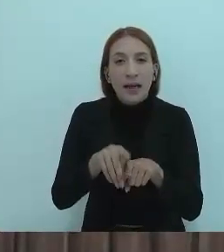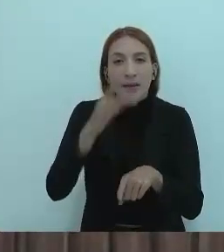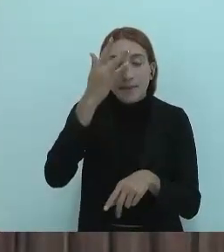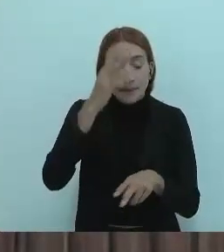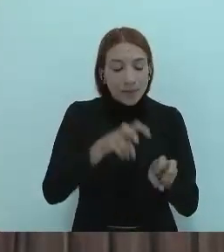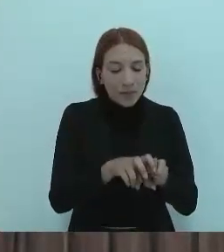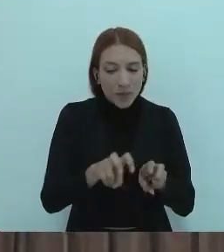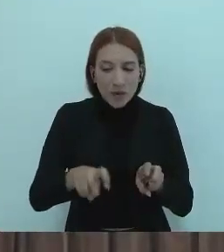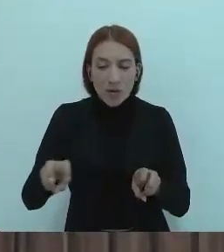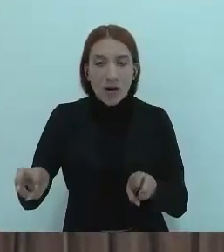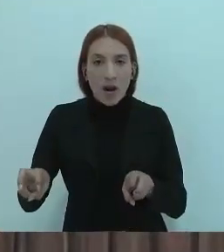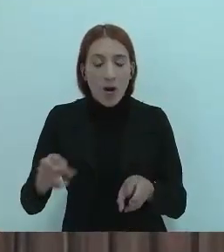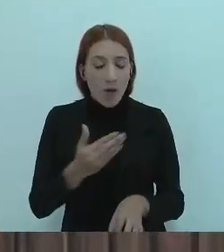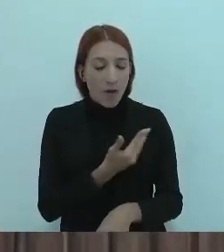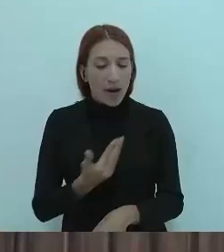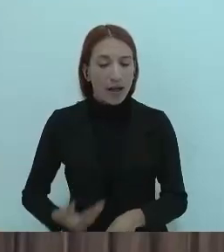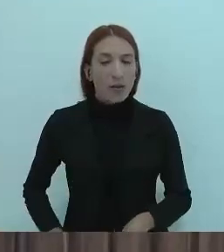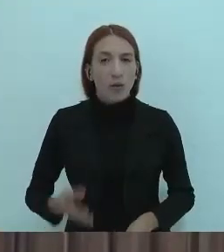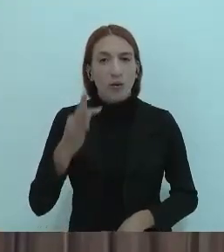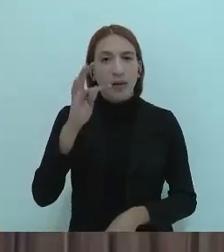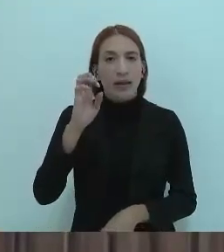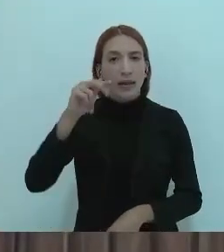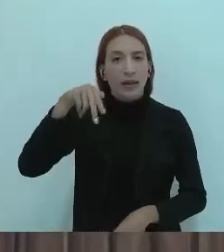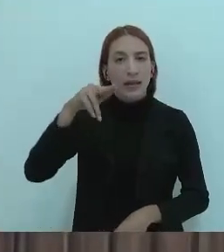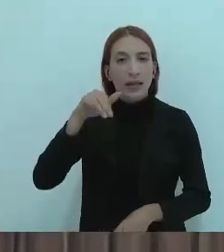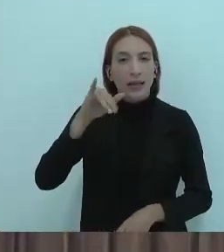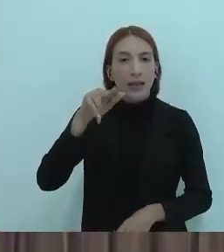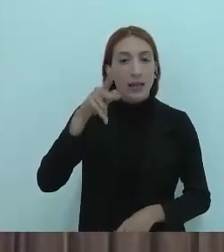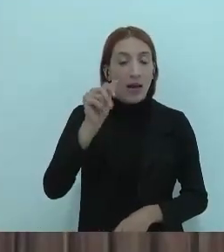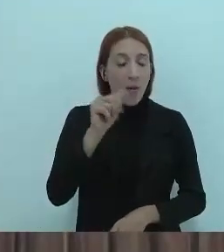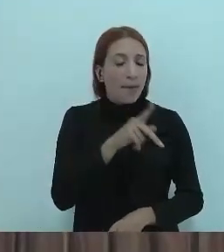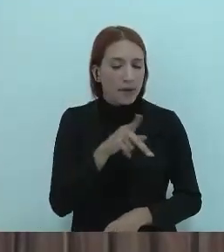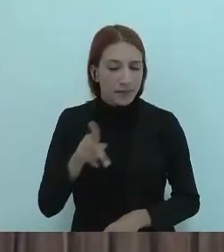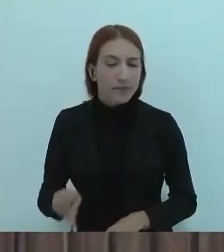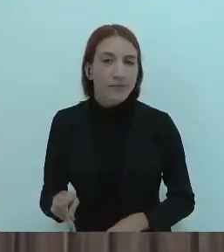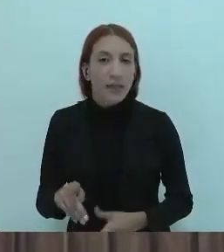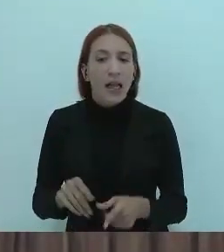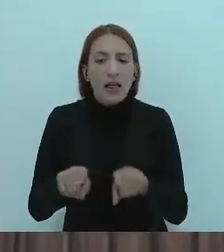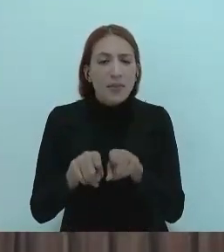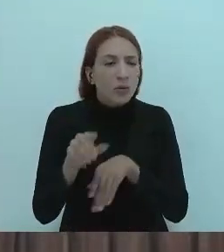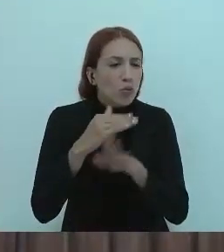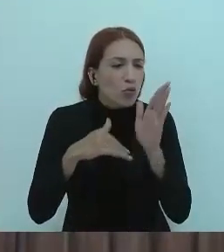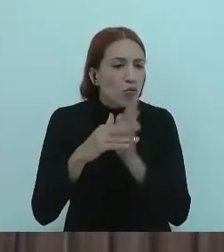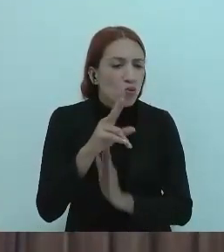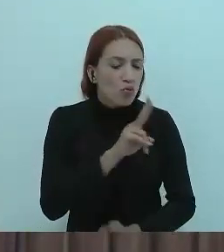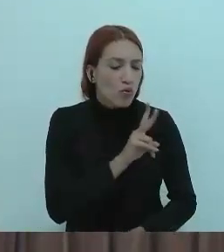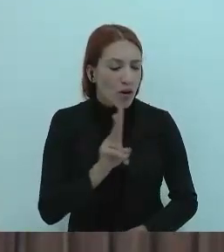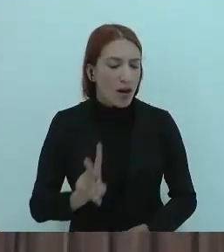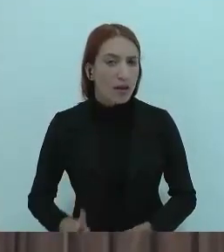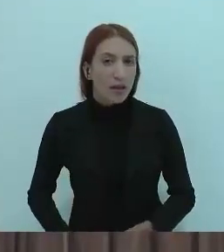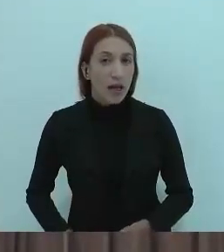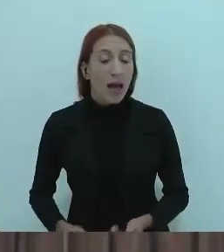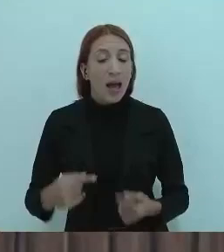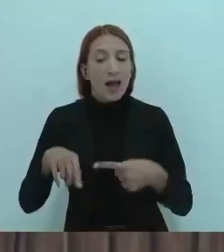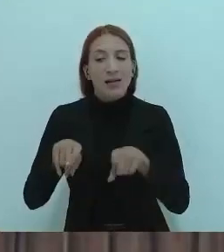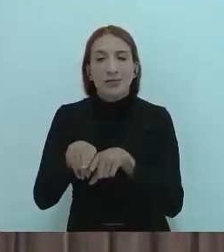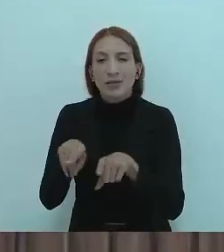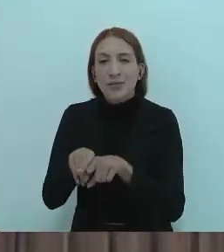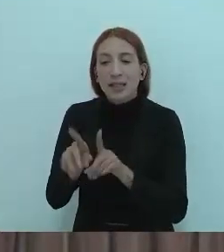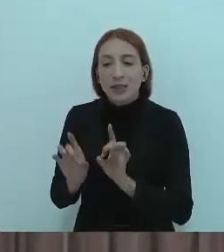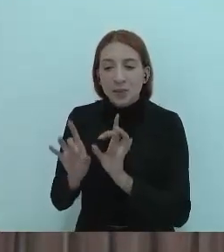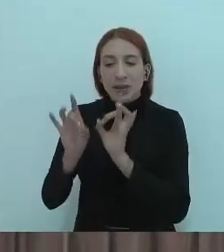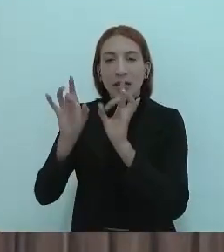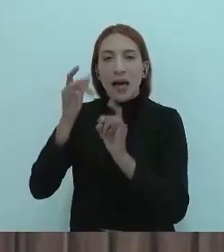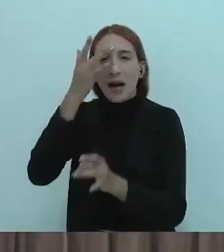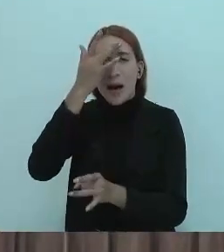do vereador Tequinha o nosso Presidente assista sinta todos os vereadores cumprimentados gostaria de cumprimentar para terra